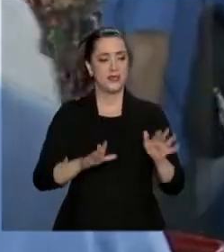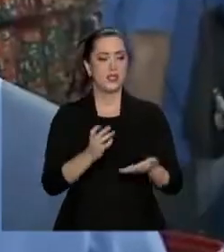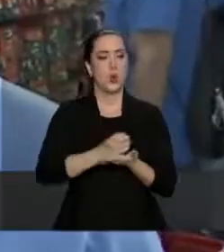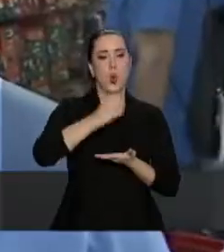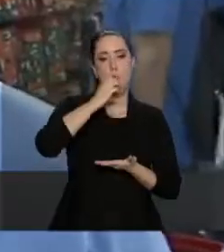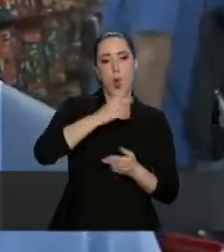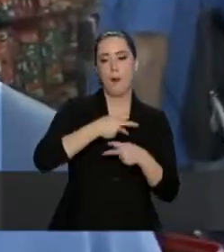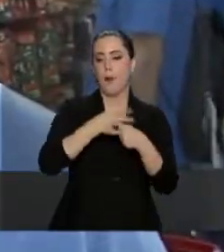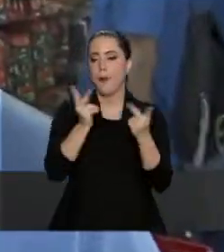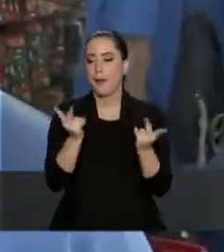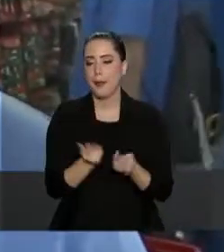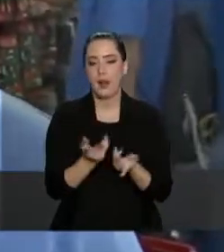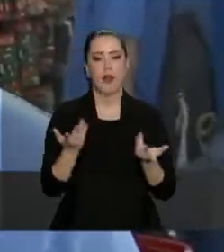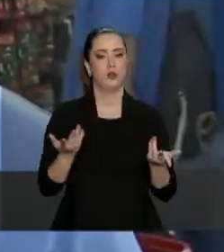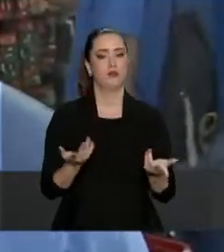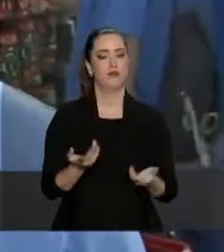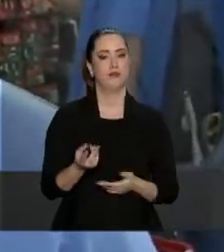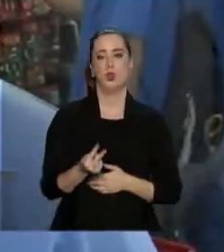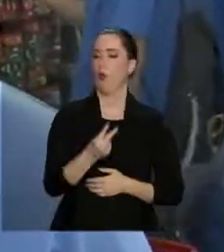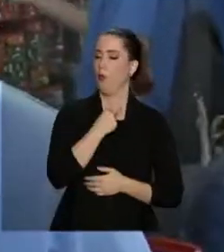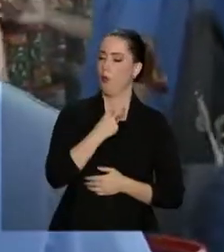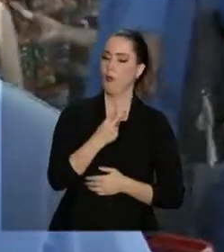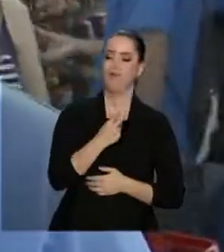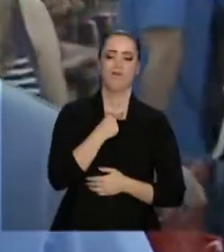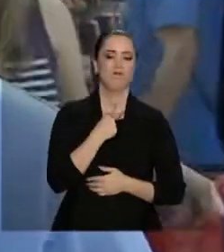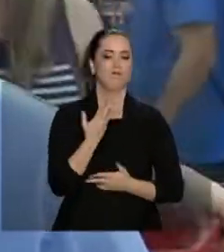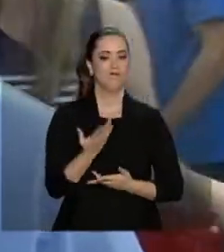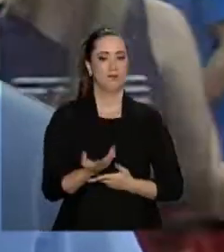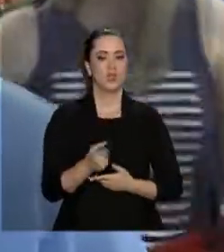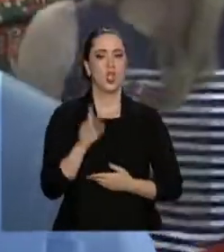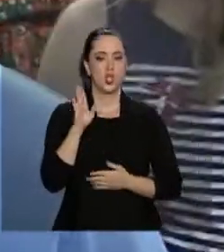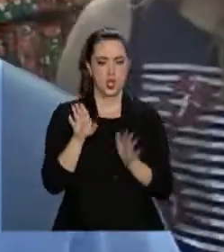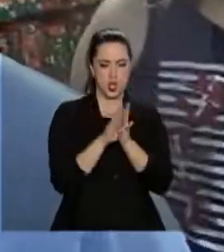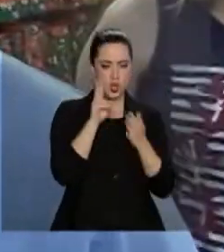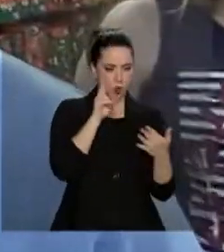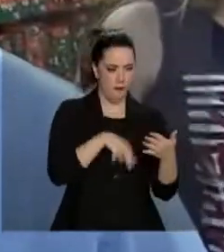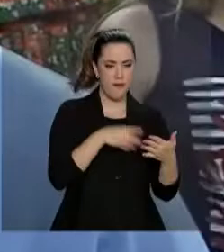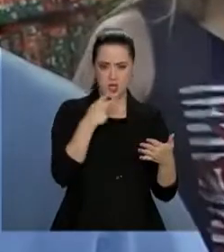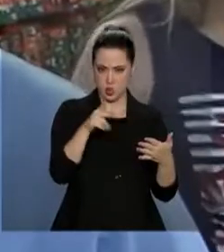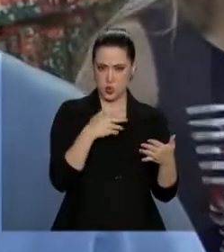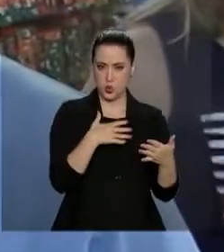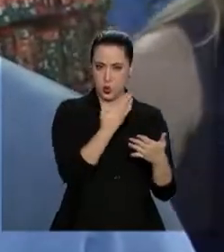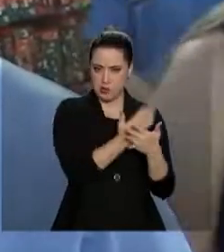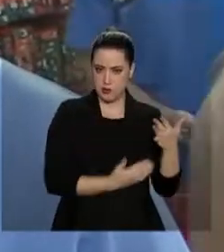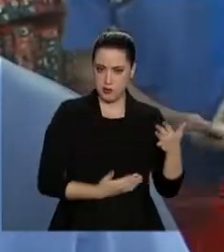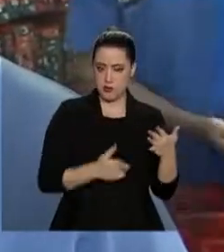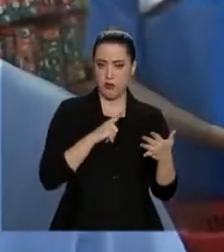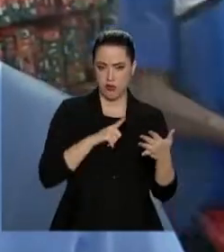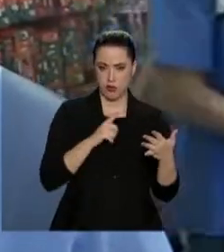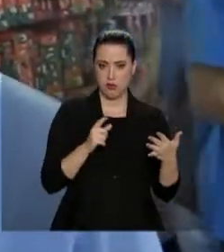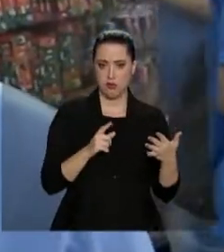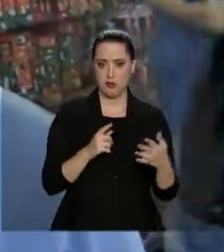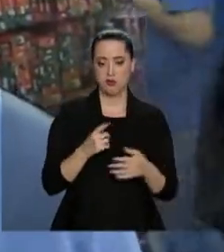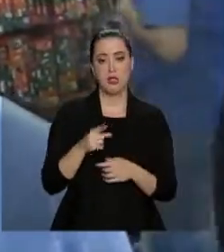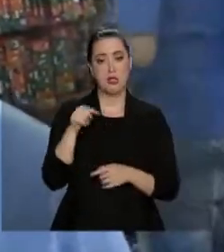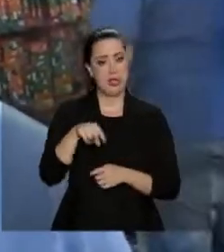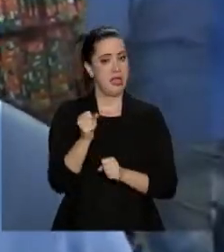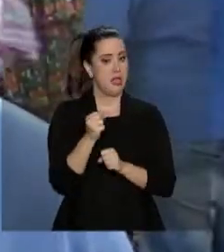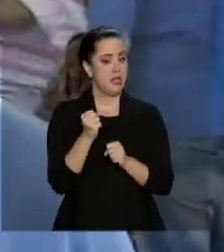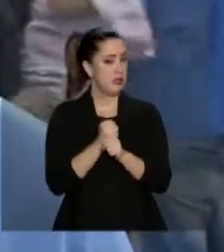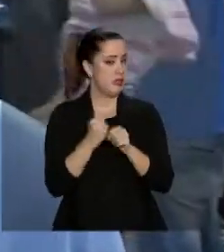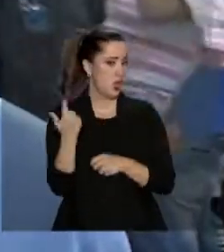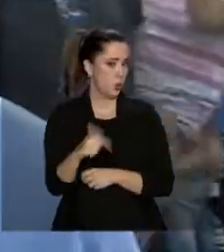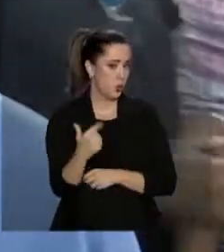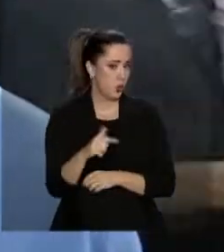descartáveis, pratos, essas coisas, etc. Não pode? Isso não pode. Já chegou a ver isso em alguma lista, sim, quando o senhor estava comprando material escolar? Esse ano não,